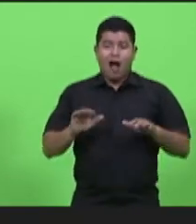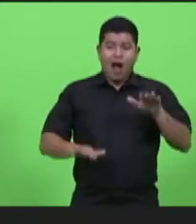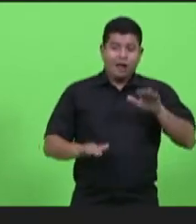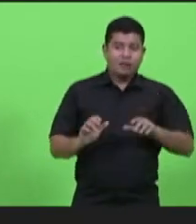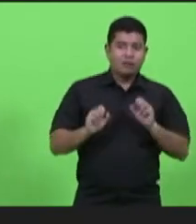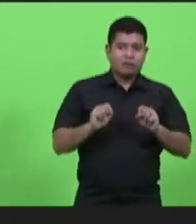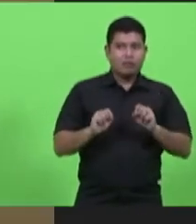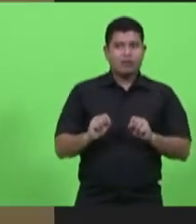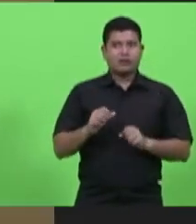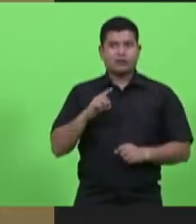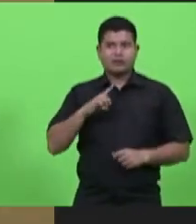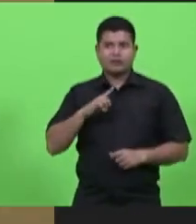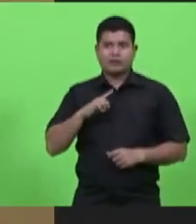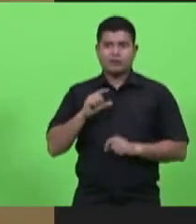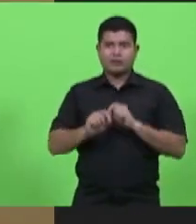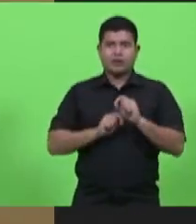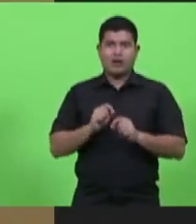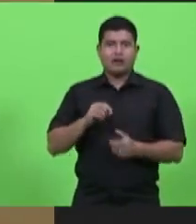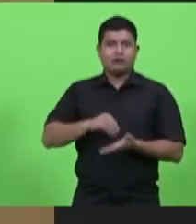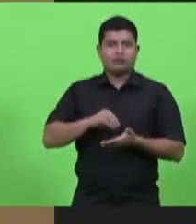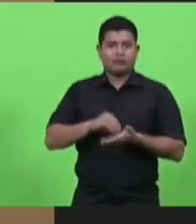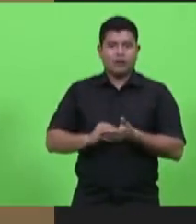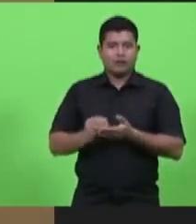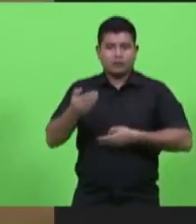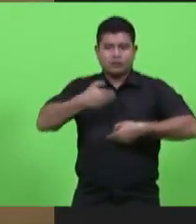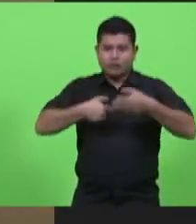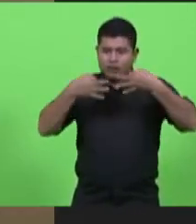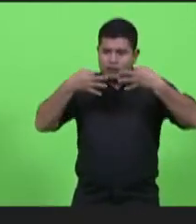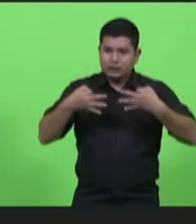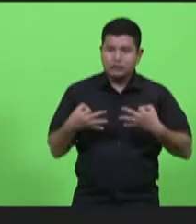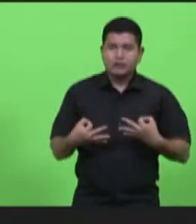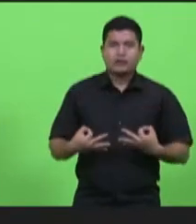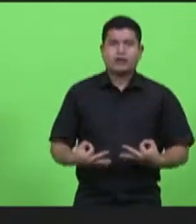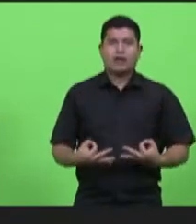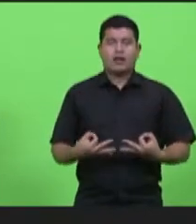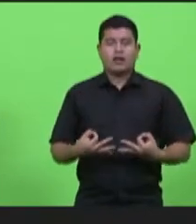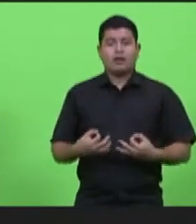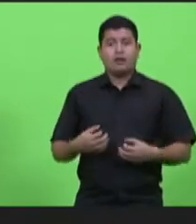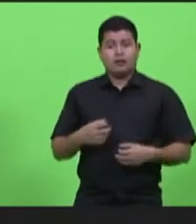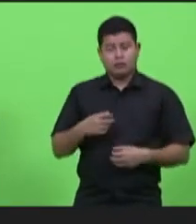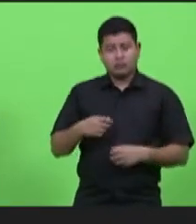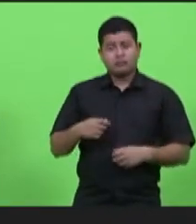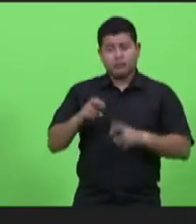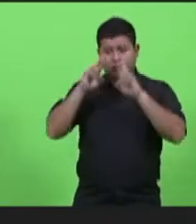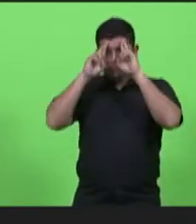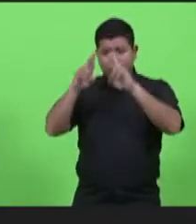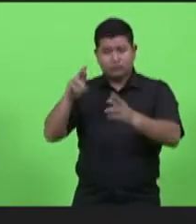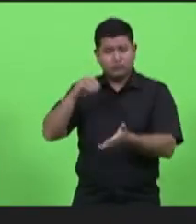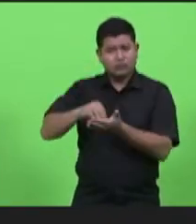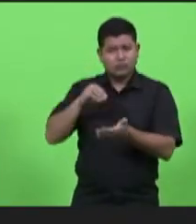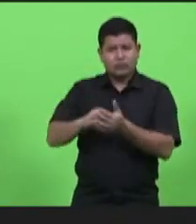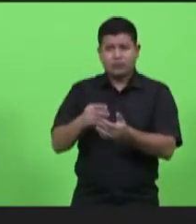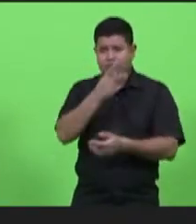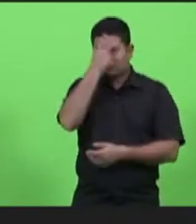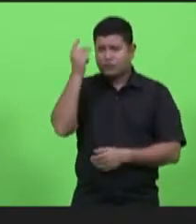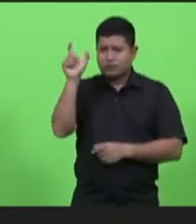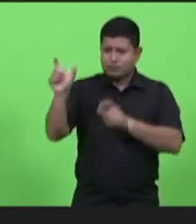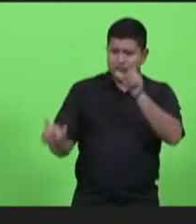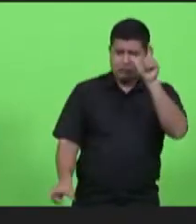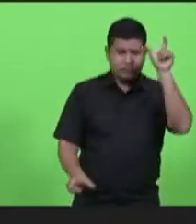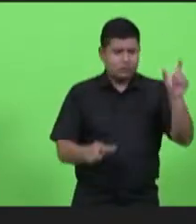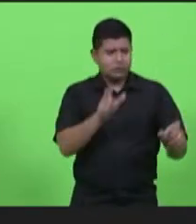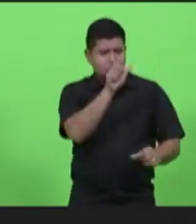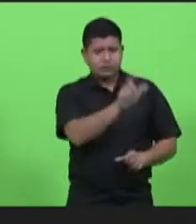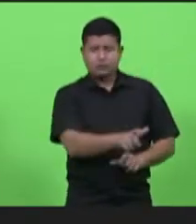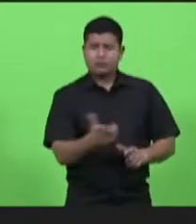Saúde amplamente tem divulgado, você está desrespeitando o cidadão que está à sua frente, está desrespeitando a pessoa que está ao seu lado. Então,